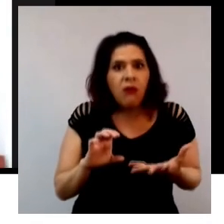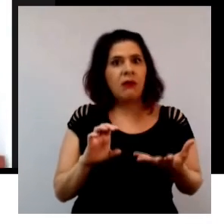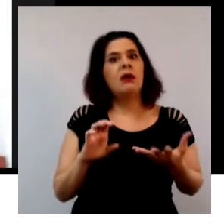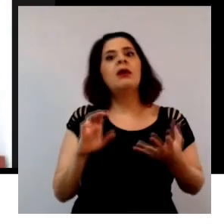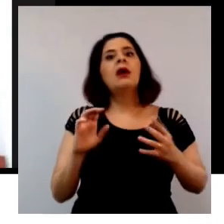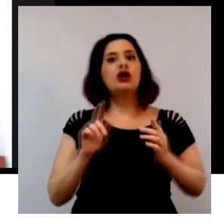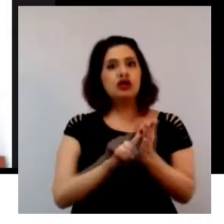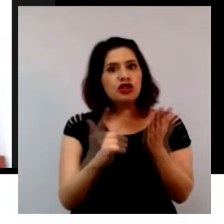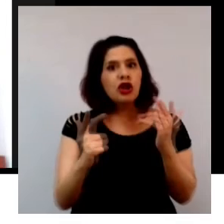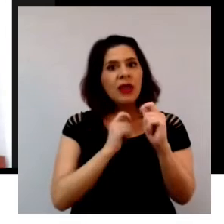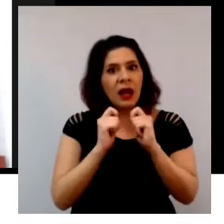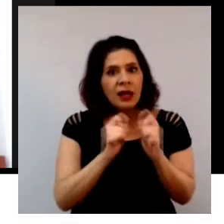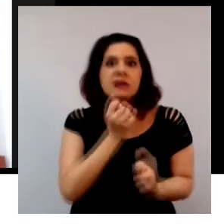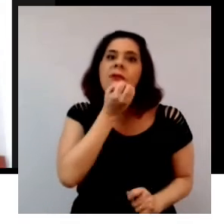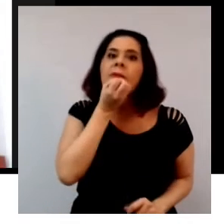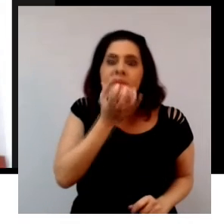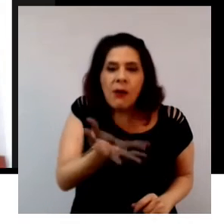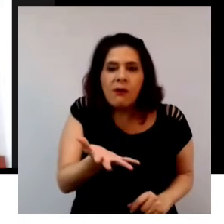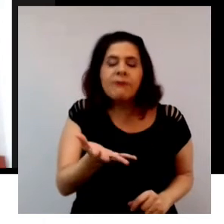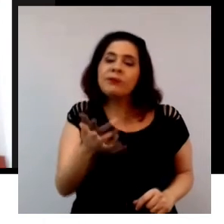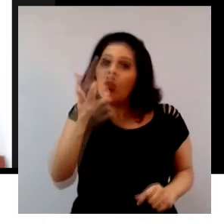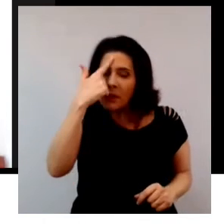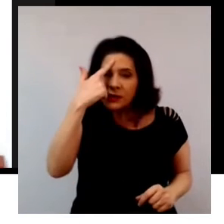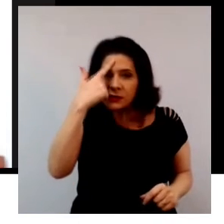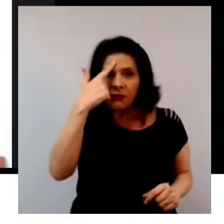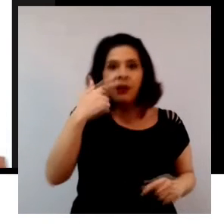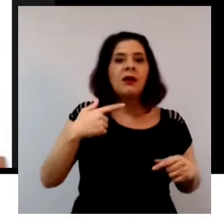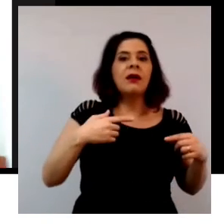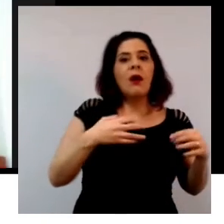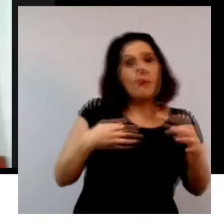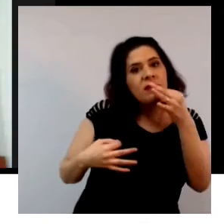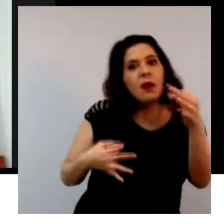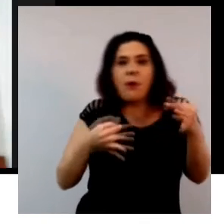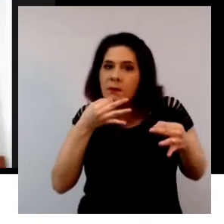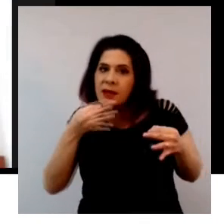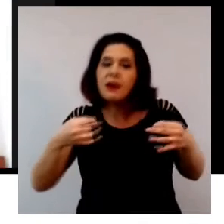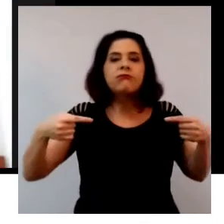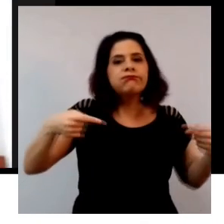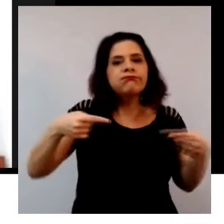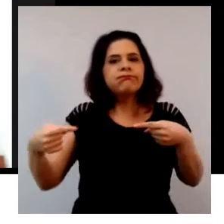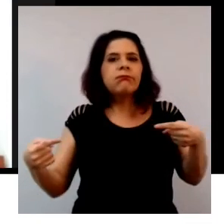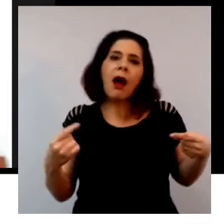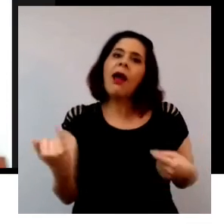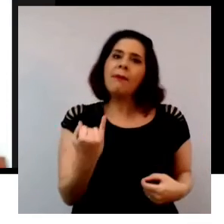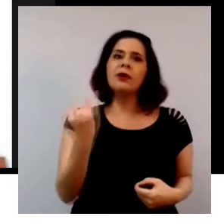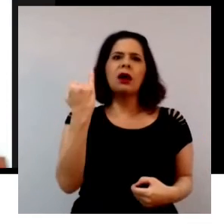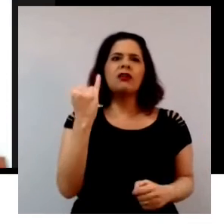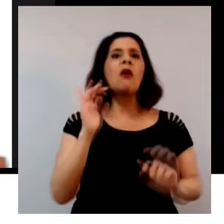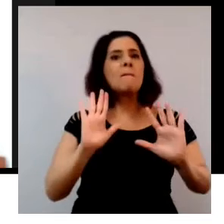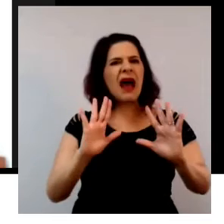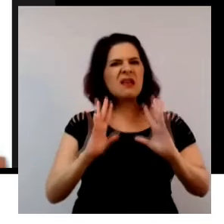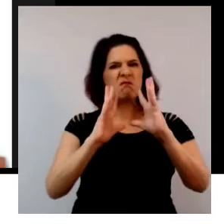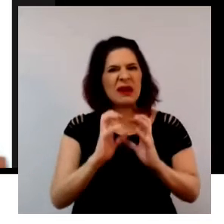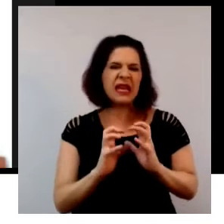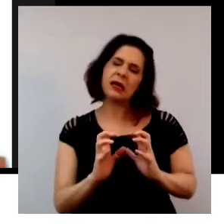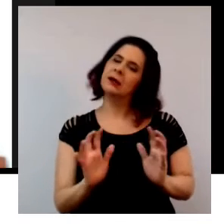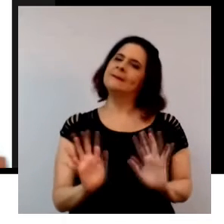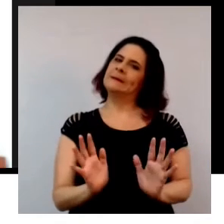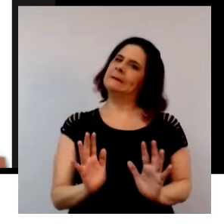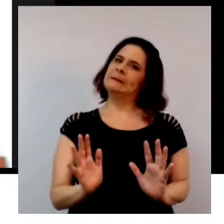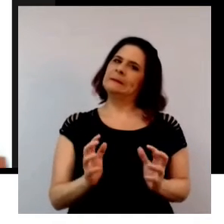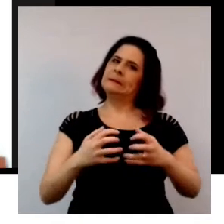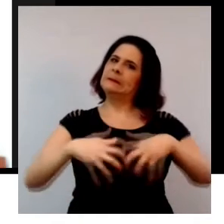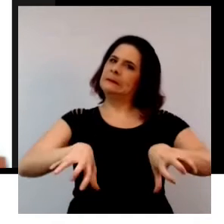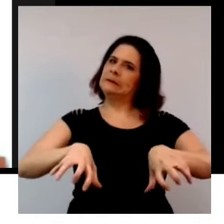acho que o debate em si é muito produtivo. Da maneira como ele vem sendo colocado hoje, ele agrega muito pouco. E aí eu separaria